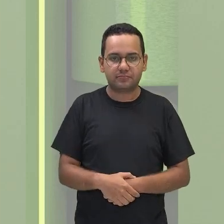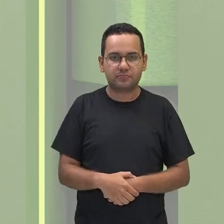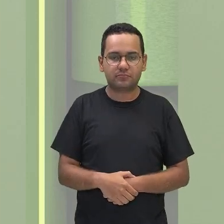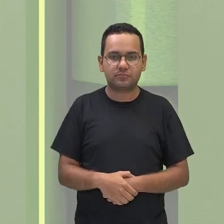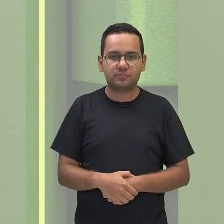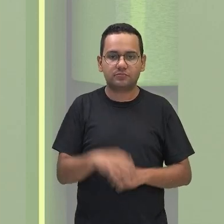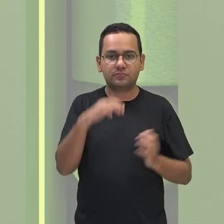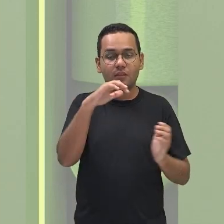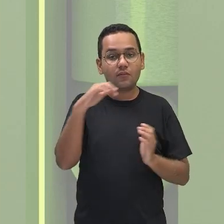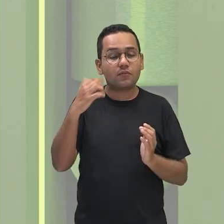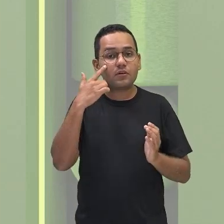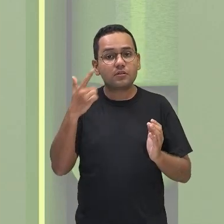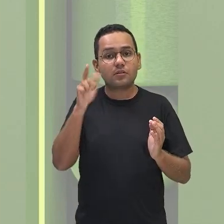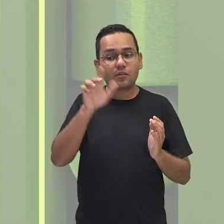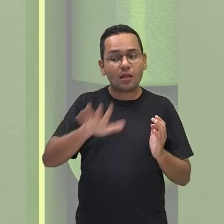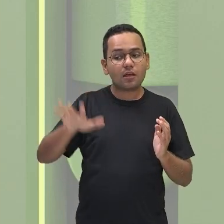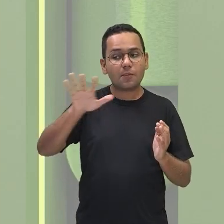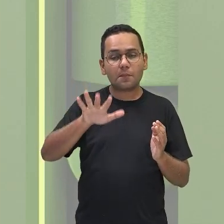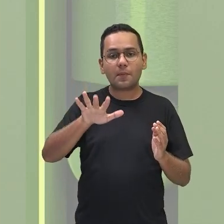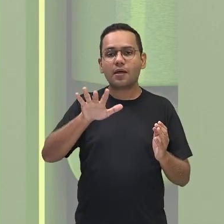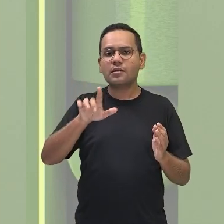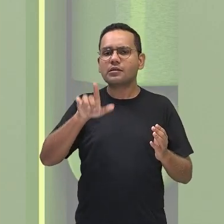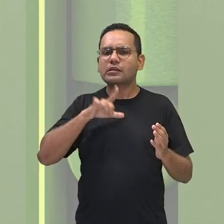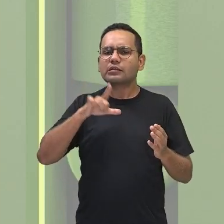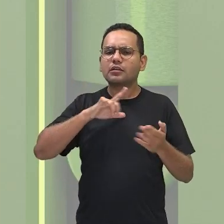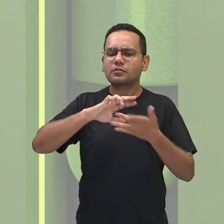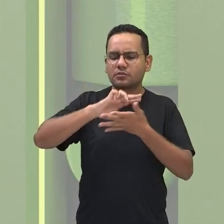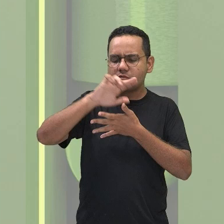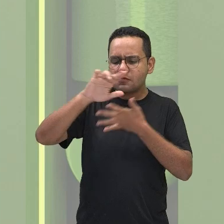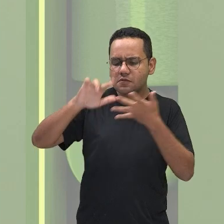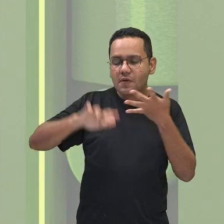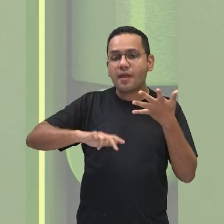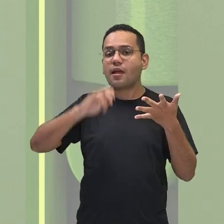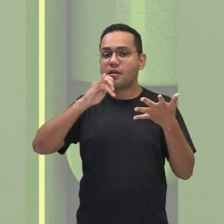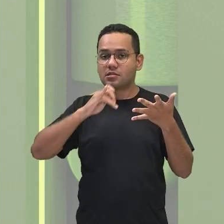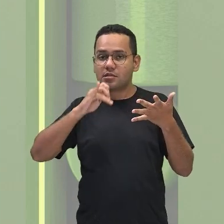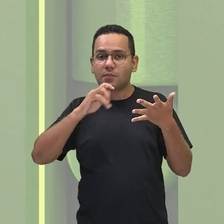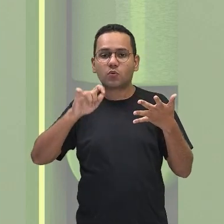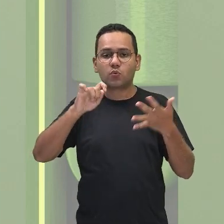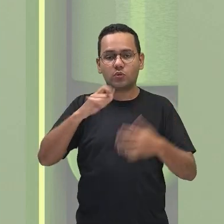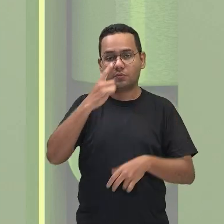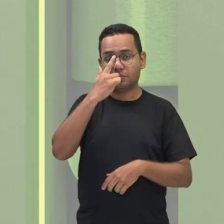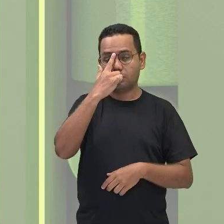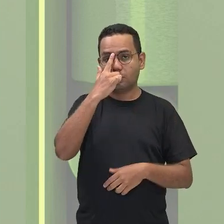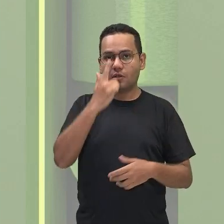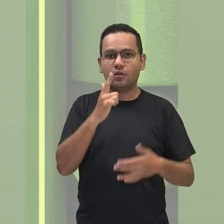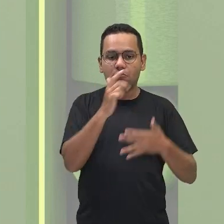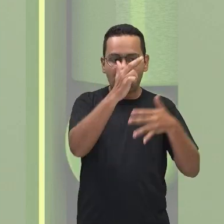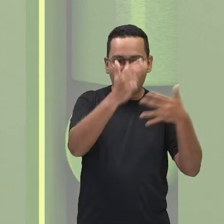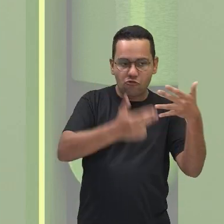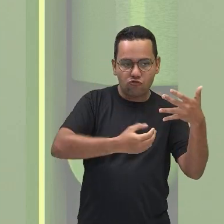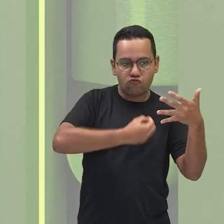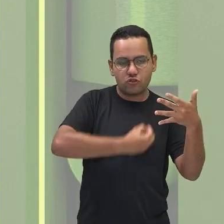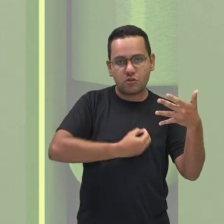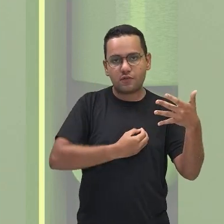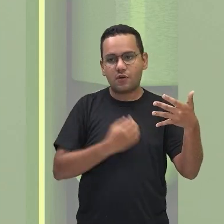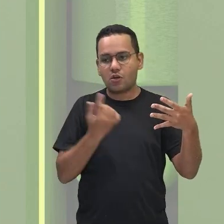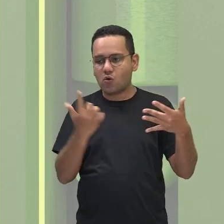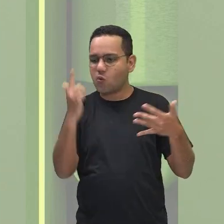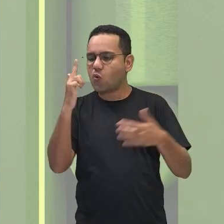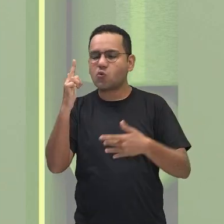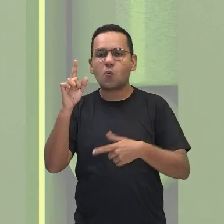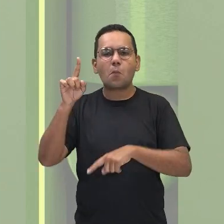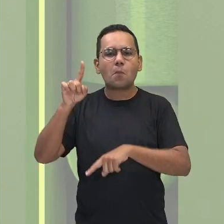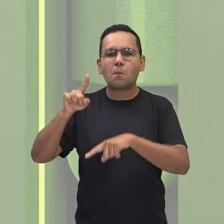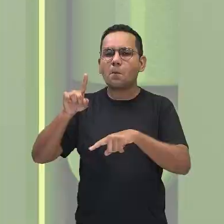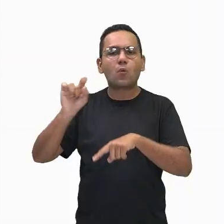esquema uma representação de exemplos de matéria de seres considerados vivos e de seres inanimados, que são